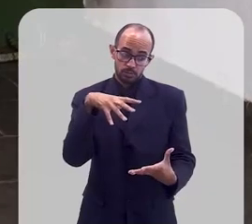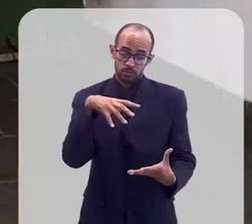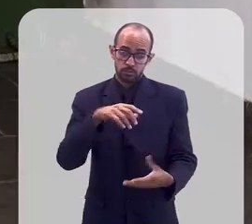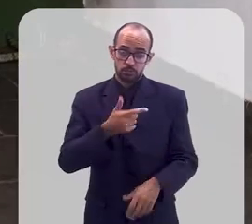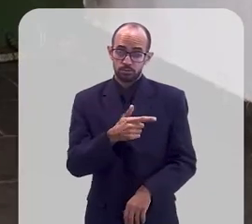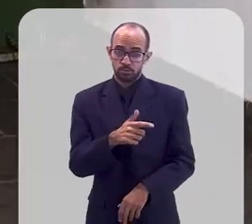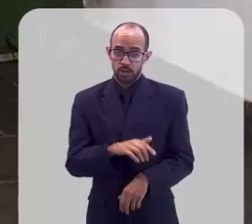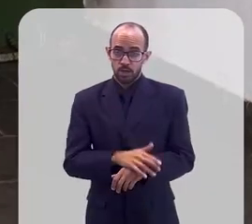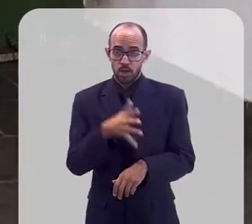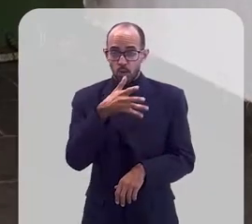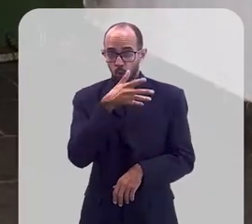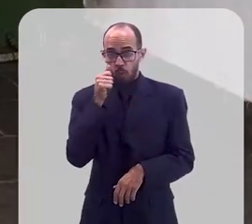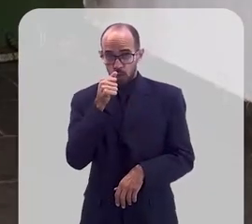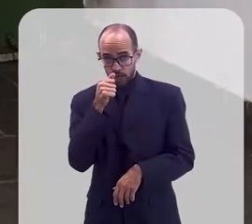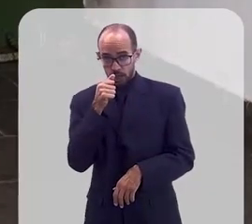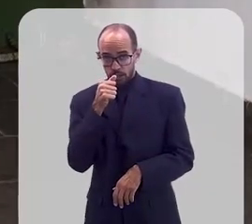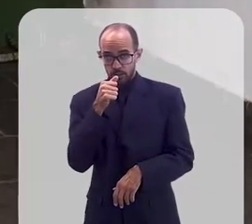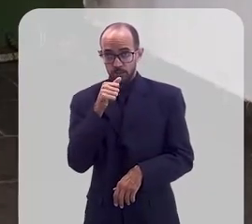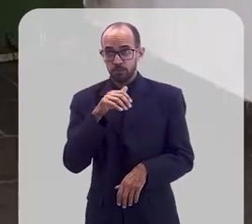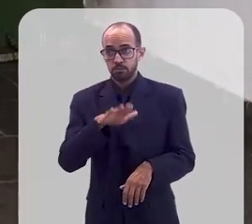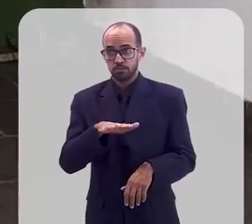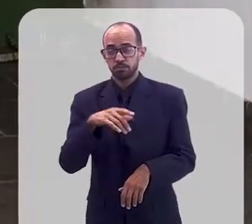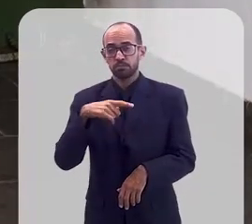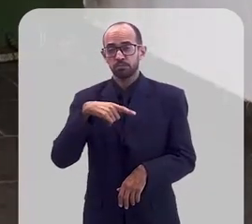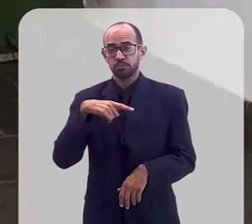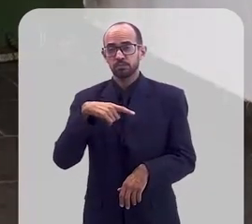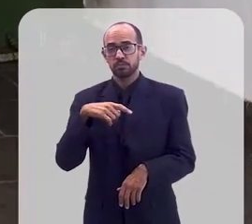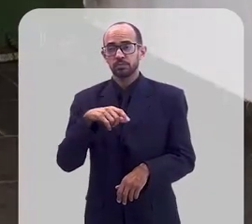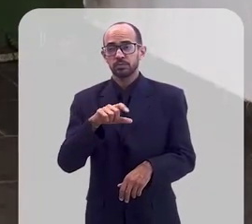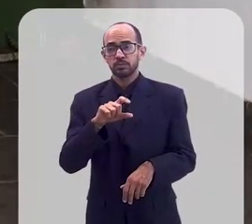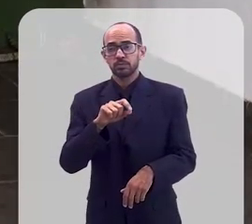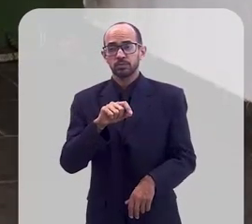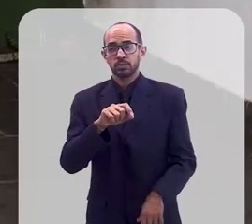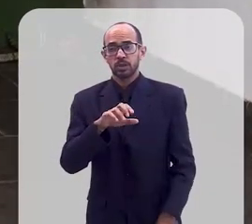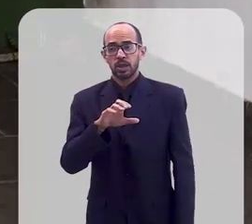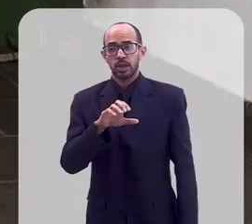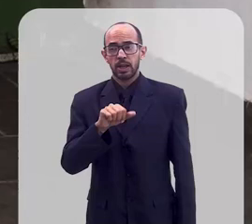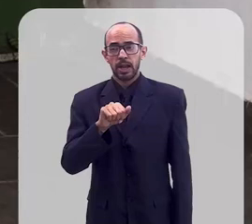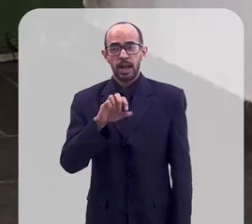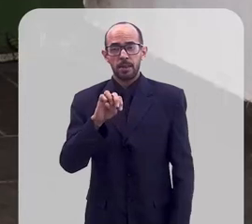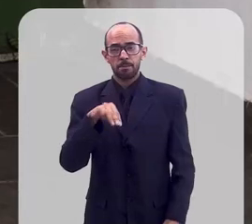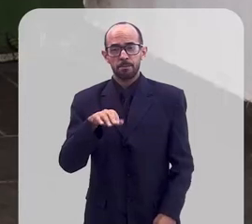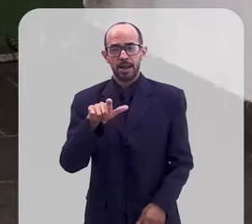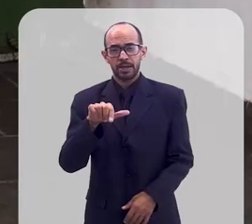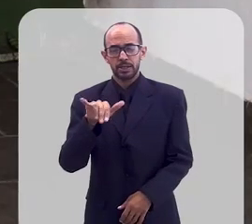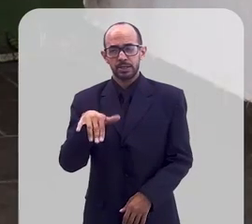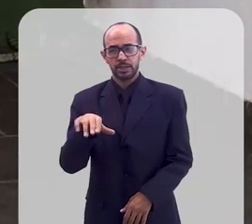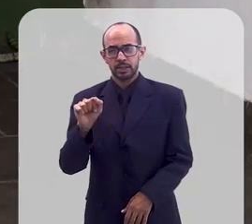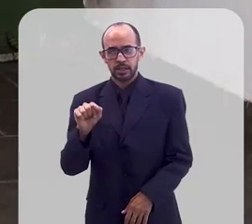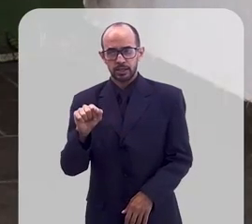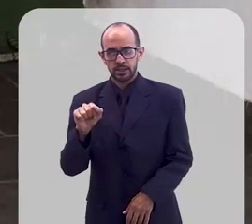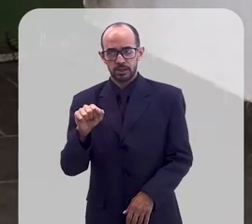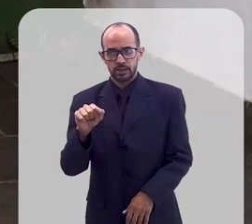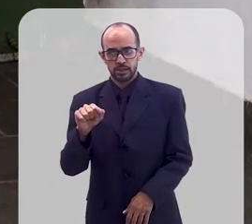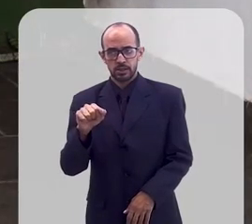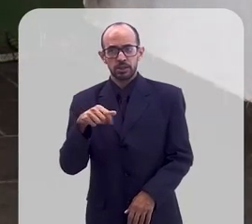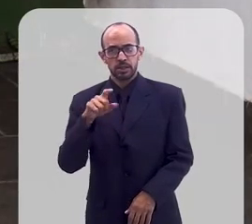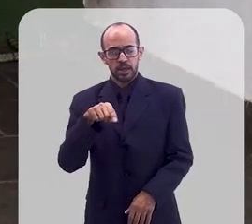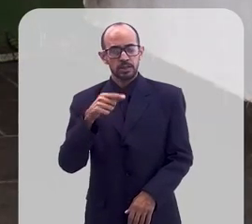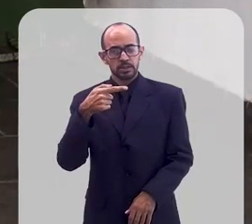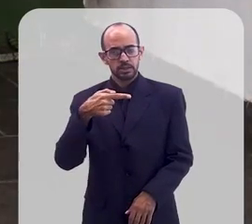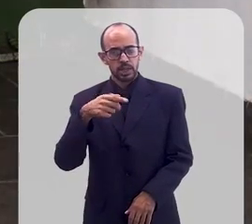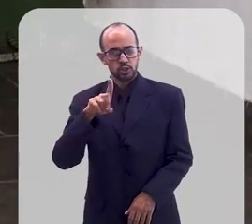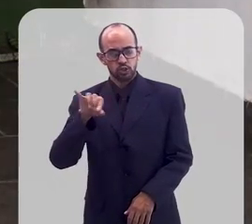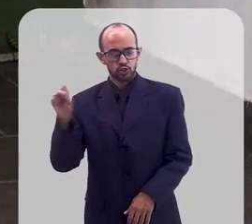Cura, né? Mas existe a camarinha. Certo. A nossa camarinha aqui, já que é uma Umbanda iniciática,